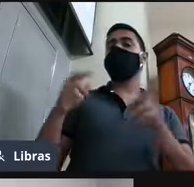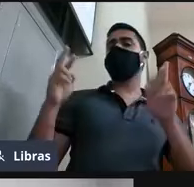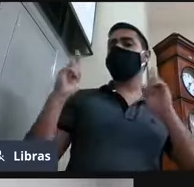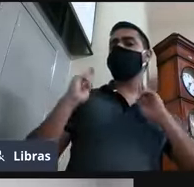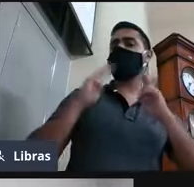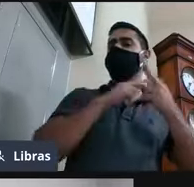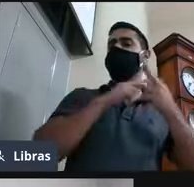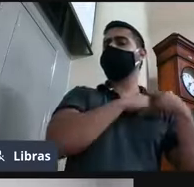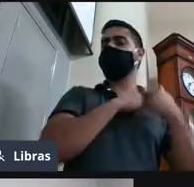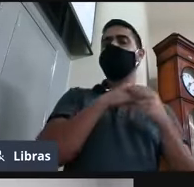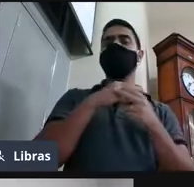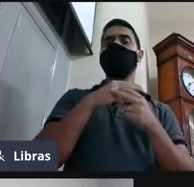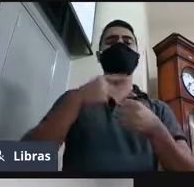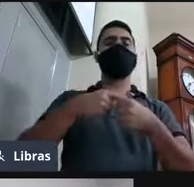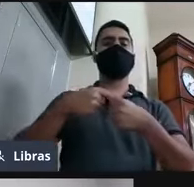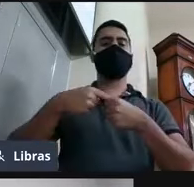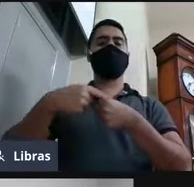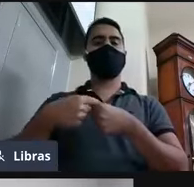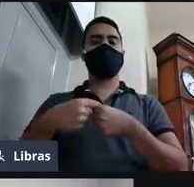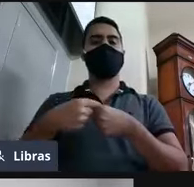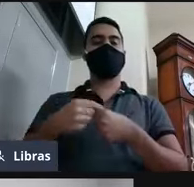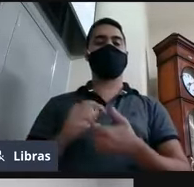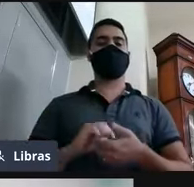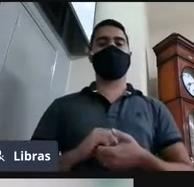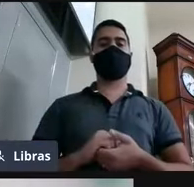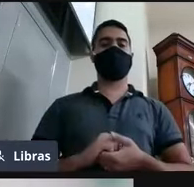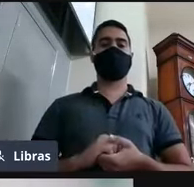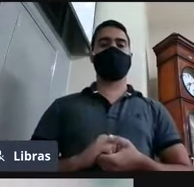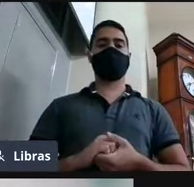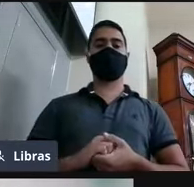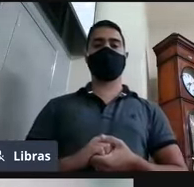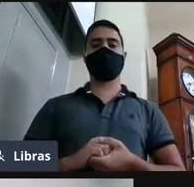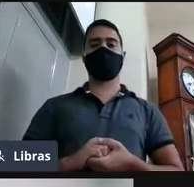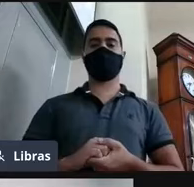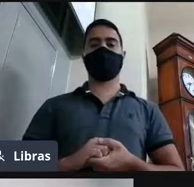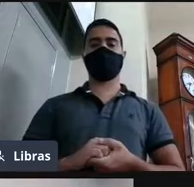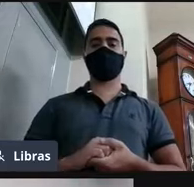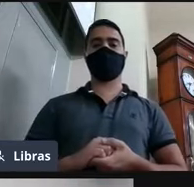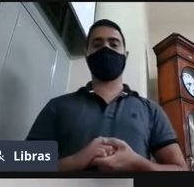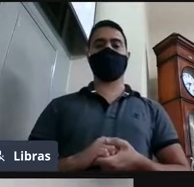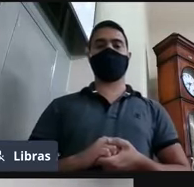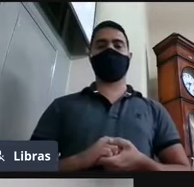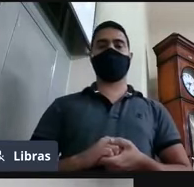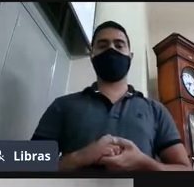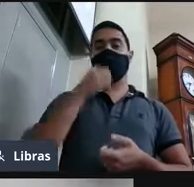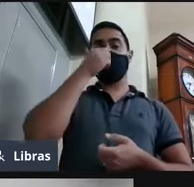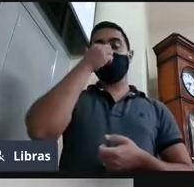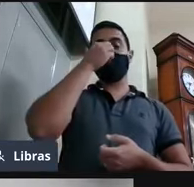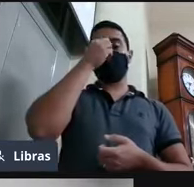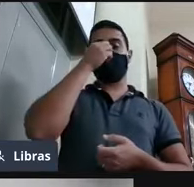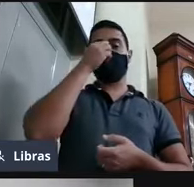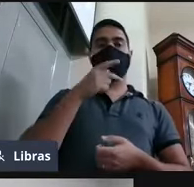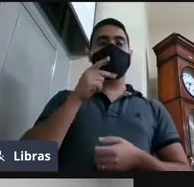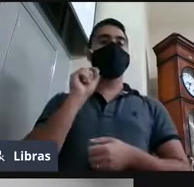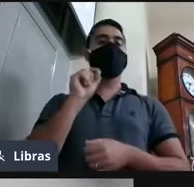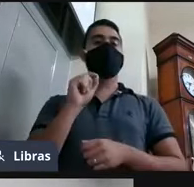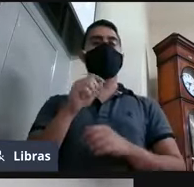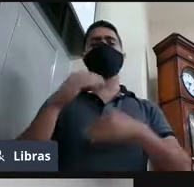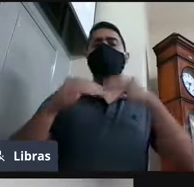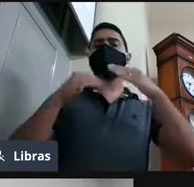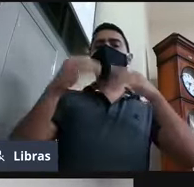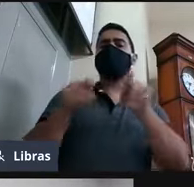processos pendem de exame nessa Corte de Contas. Considerando que o valor aplicado pelo município na manutenção do desenvolvimento